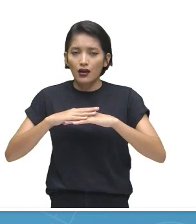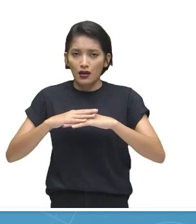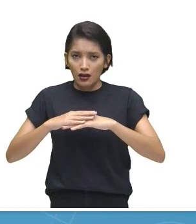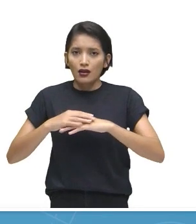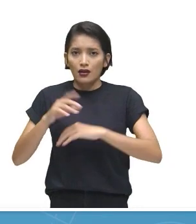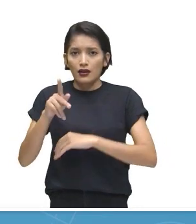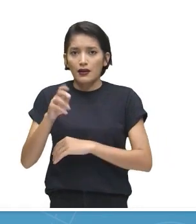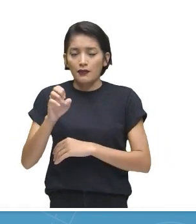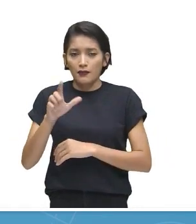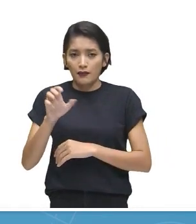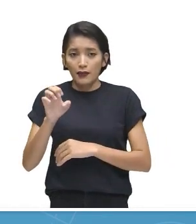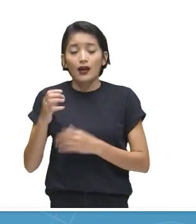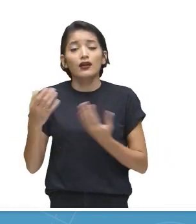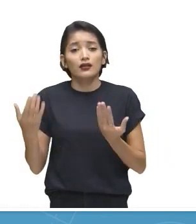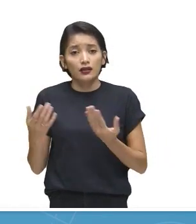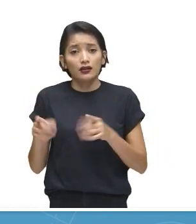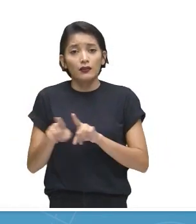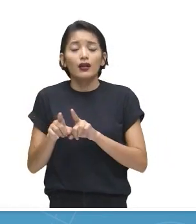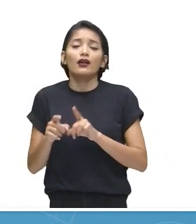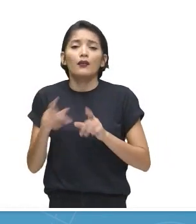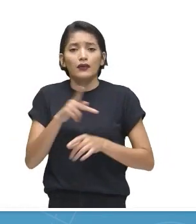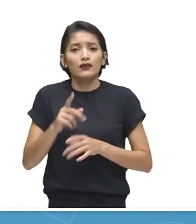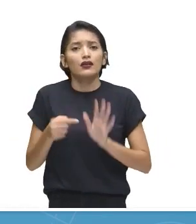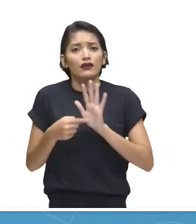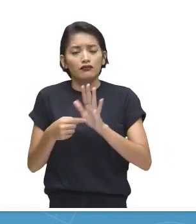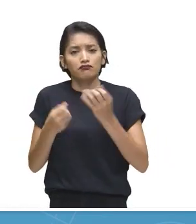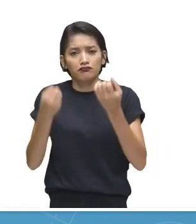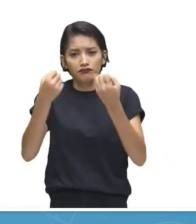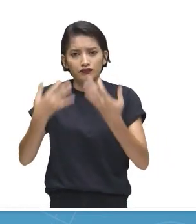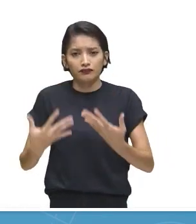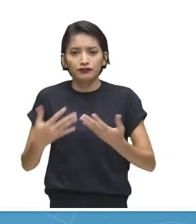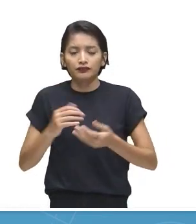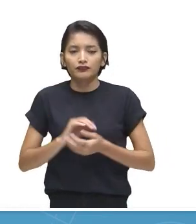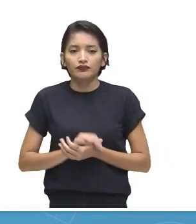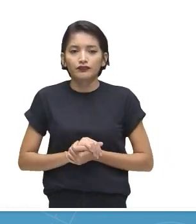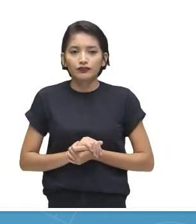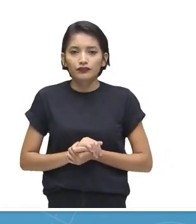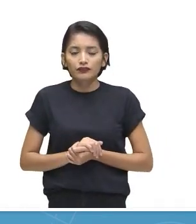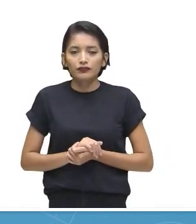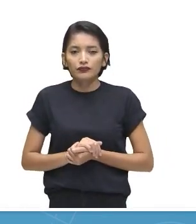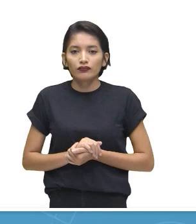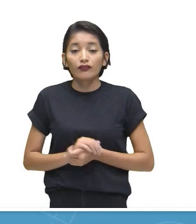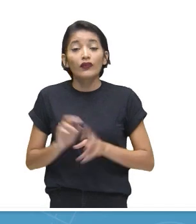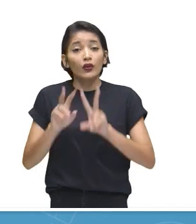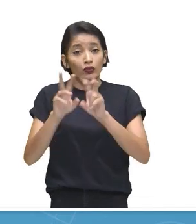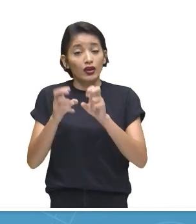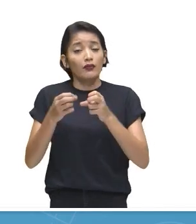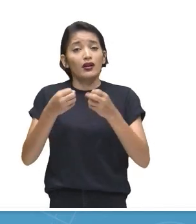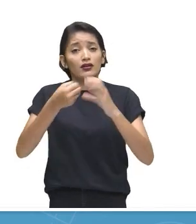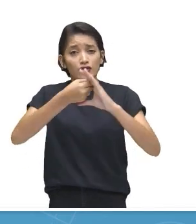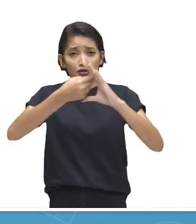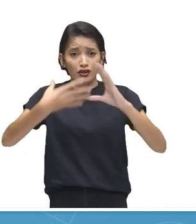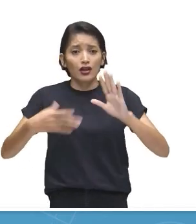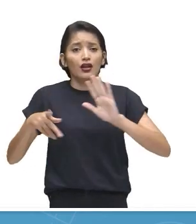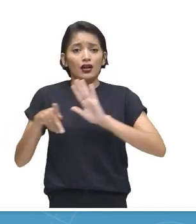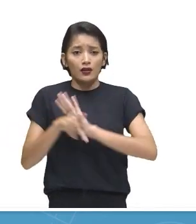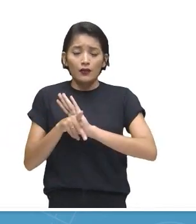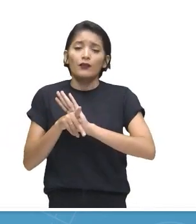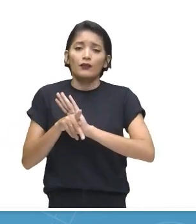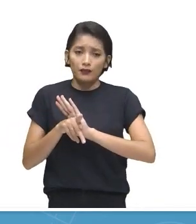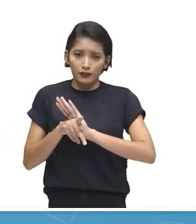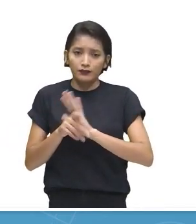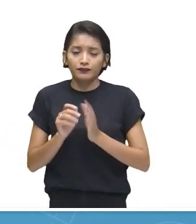Roberta vai trazer informações aí pra gente e daqui a pouquinho a gente retorna. Vamos falar sobre as características do tecido